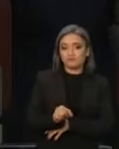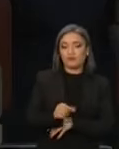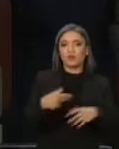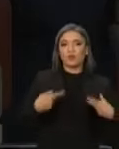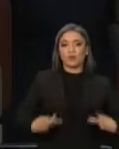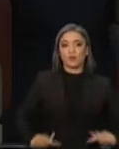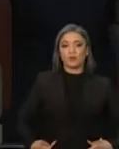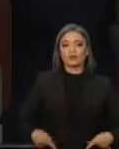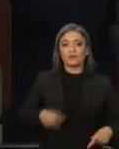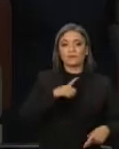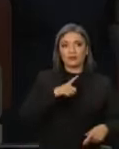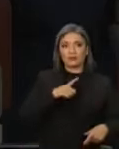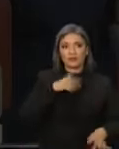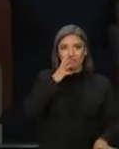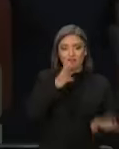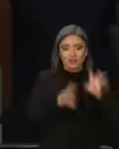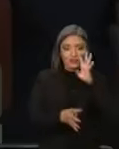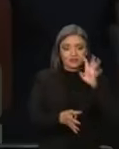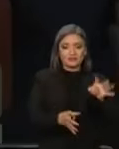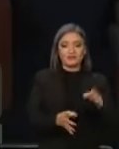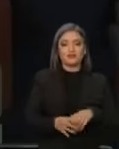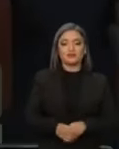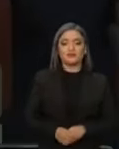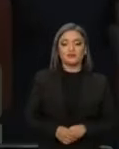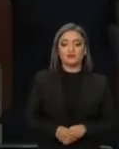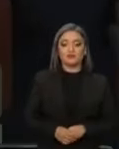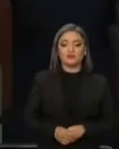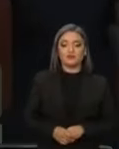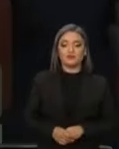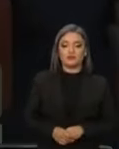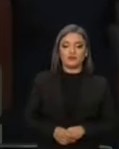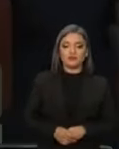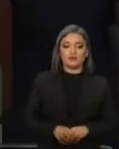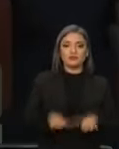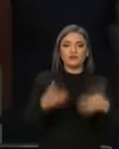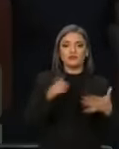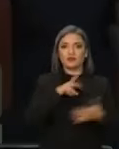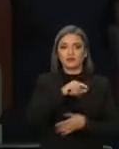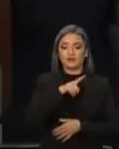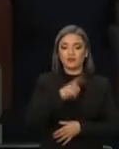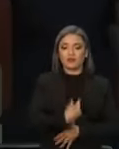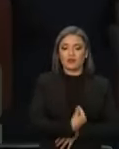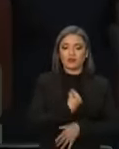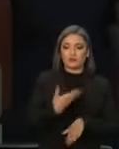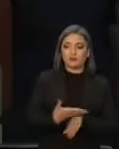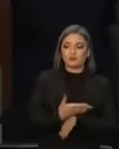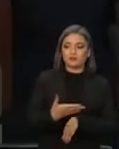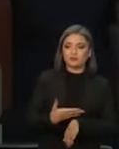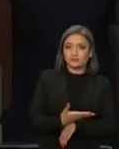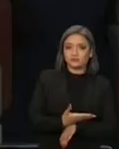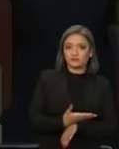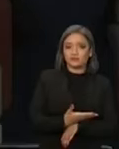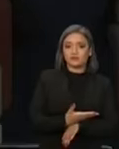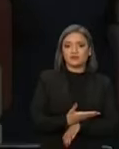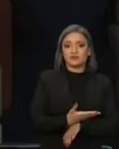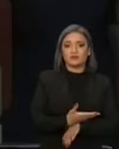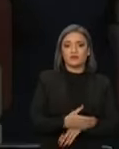comportamento imputado ao acusado, vale dizer a presença do ânimo